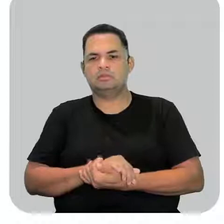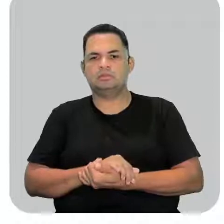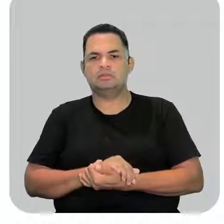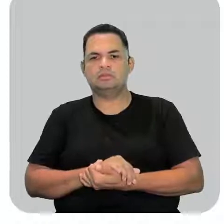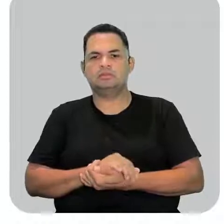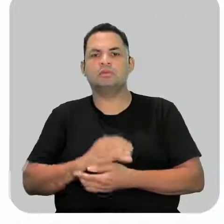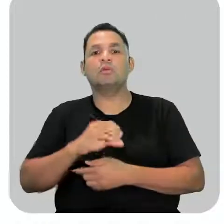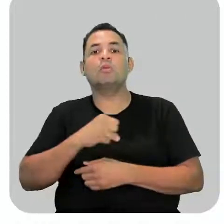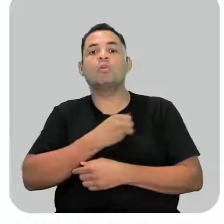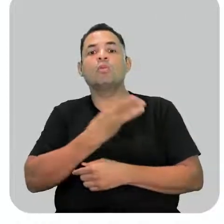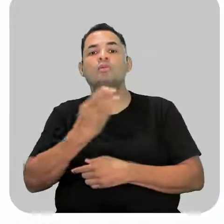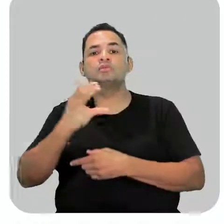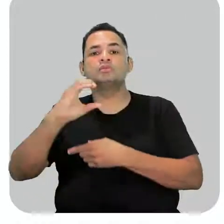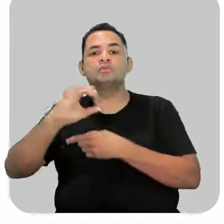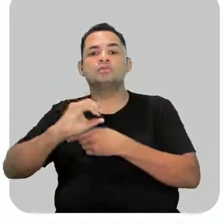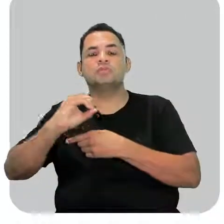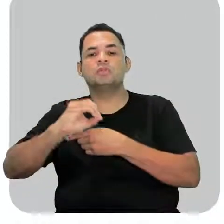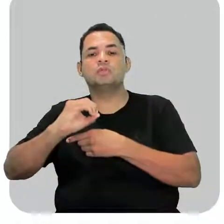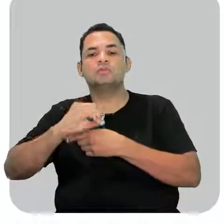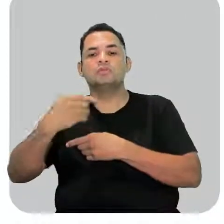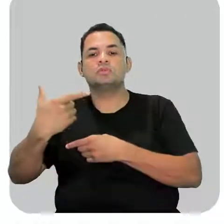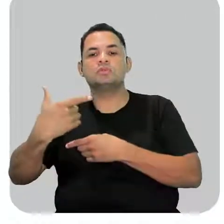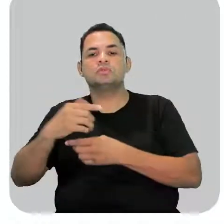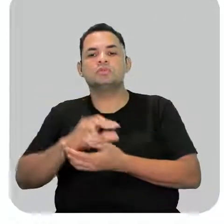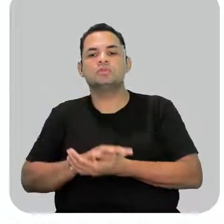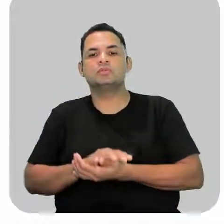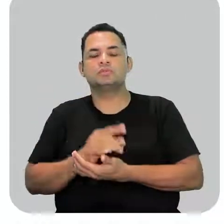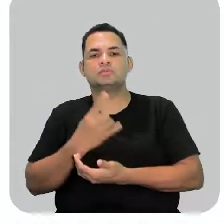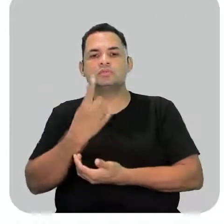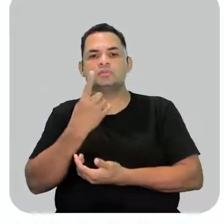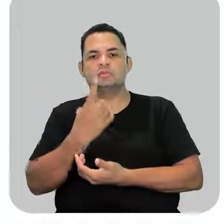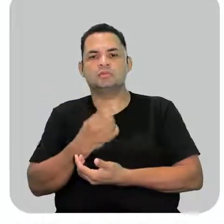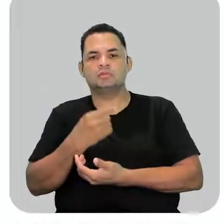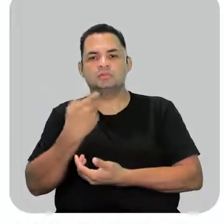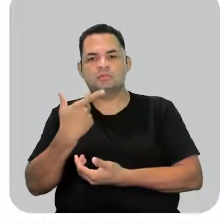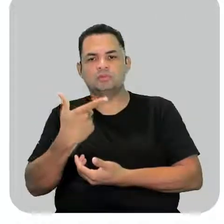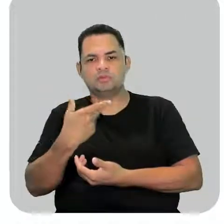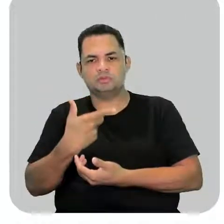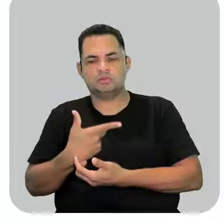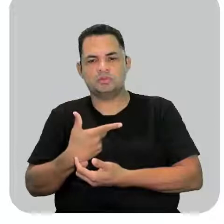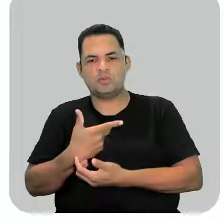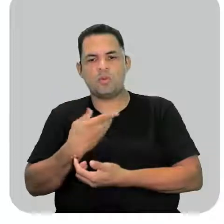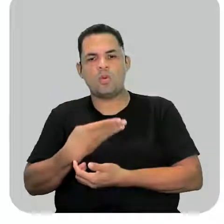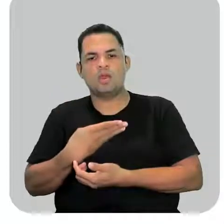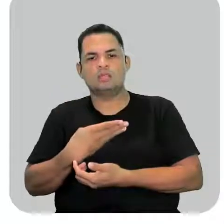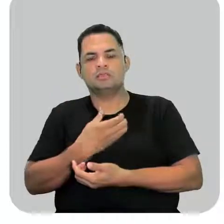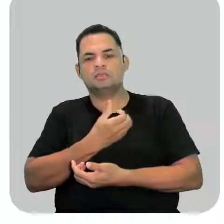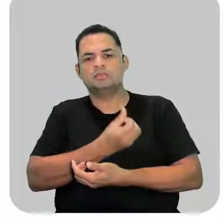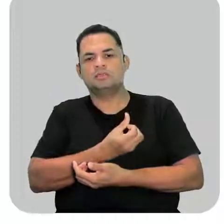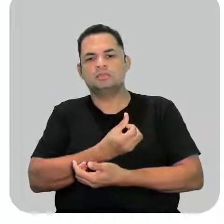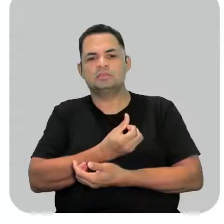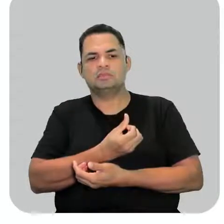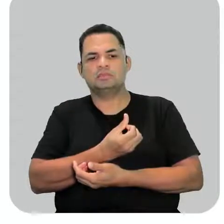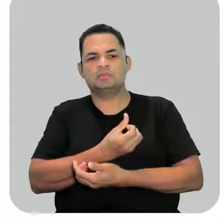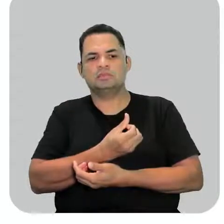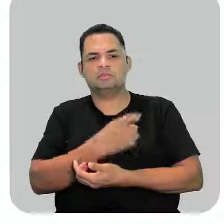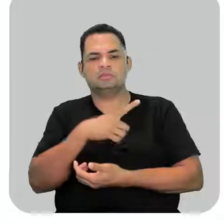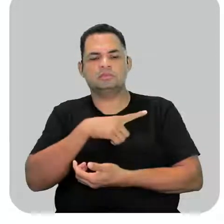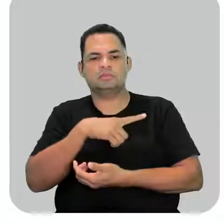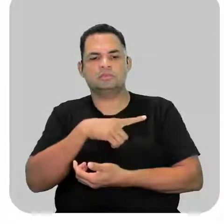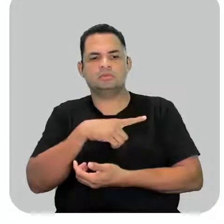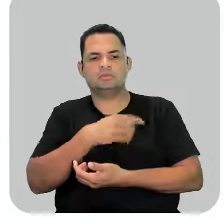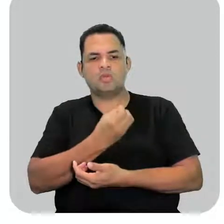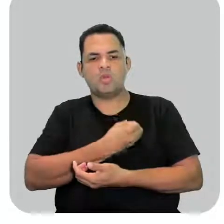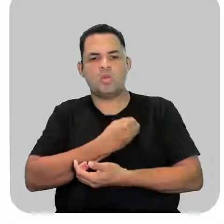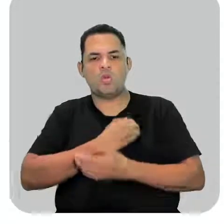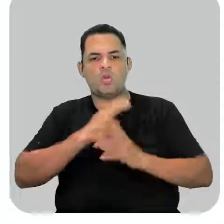E oxigênios? Eu vou ter 2, 4, 6. E aí a gente tem que o